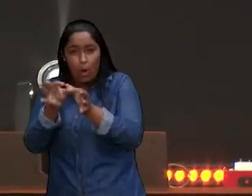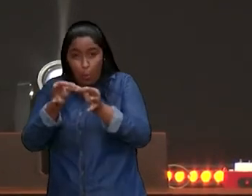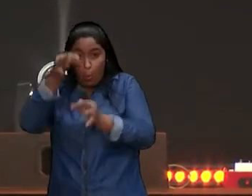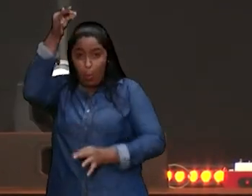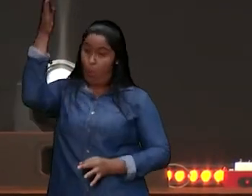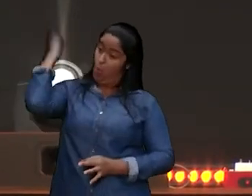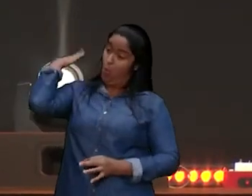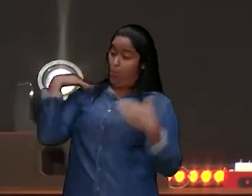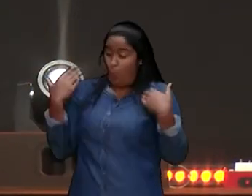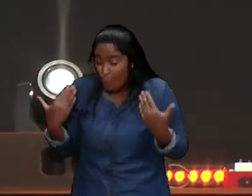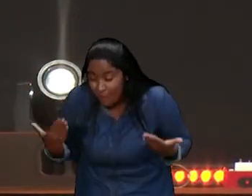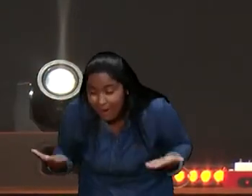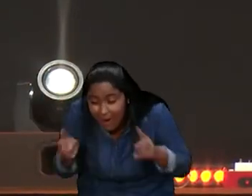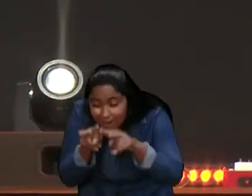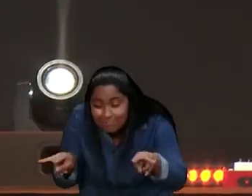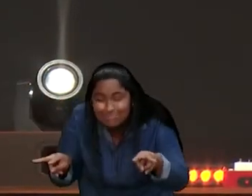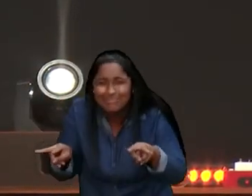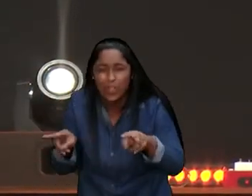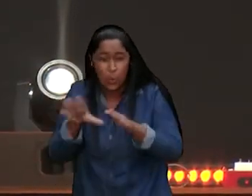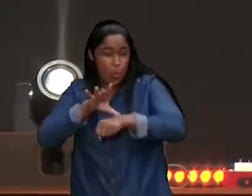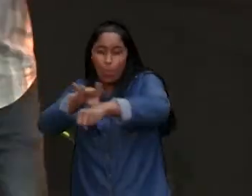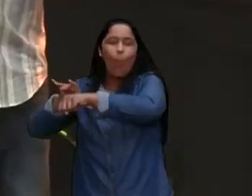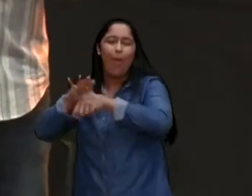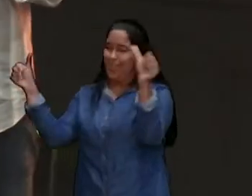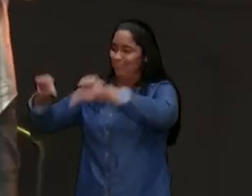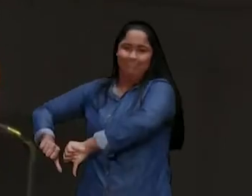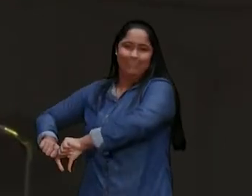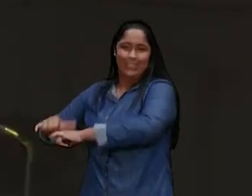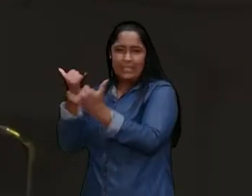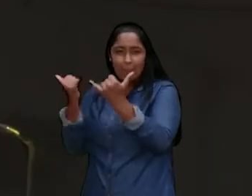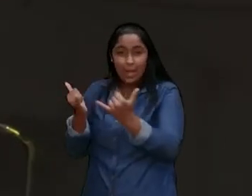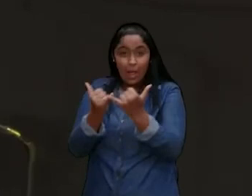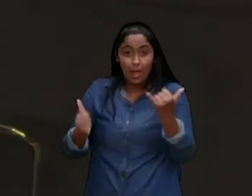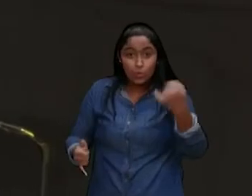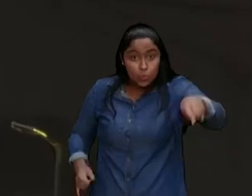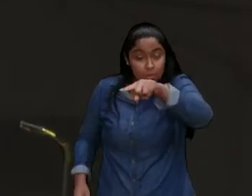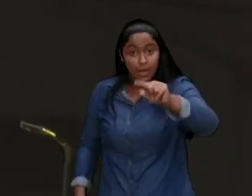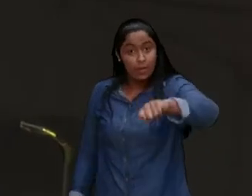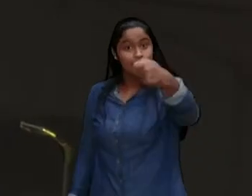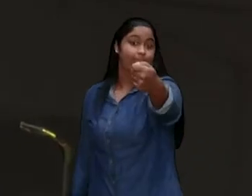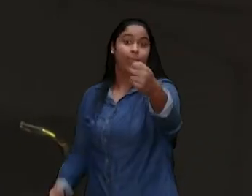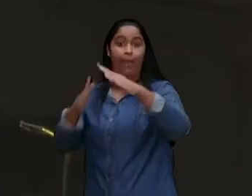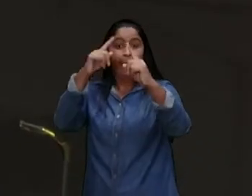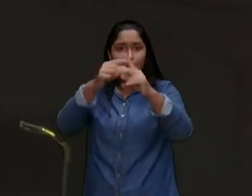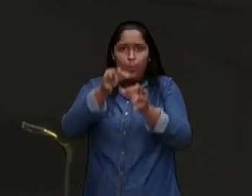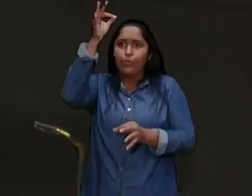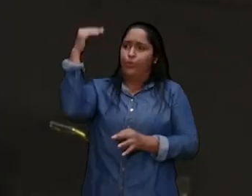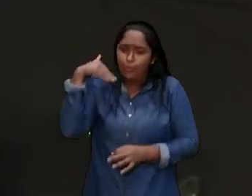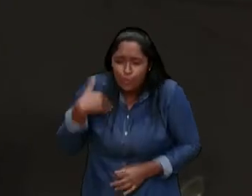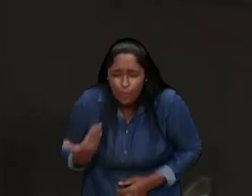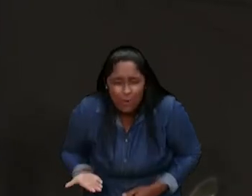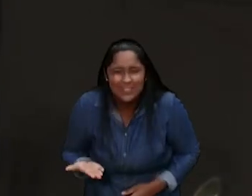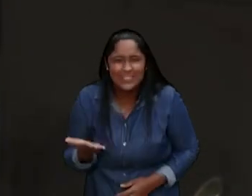é mas hoje a igreja é você não quer dizer que tá aqui não é importante não quer